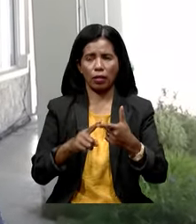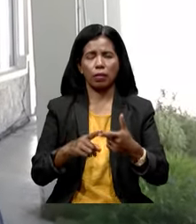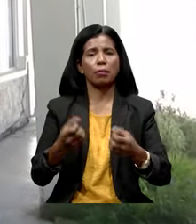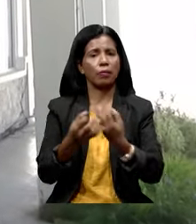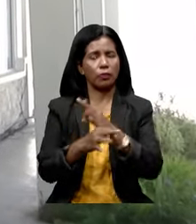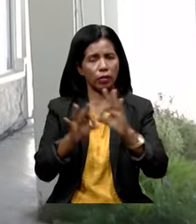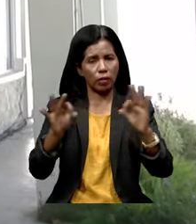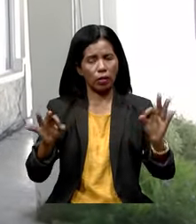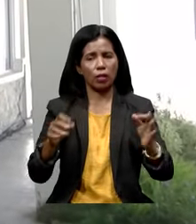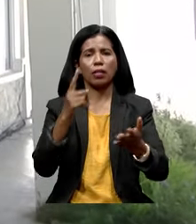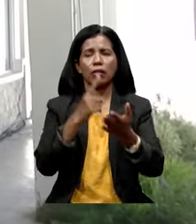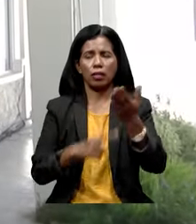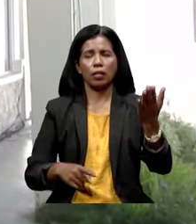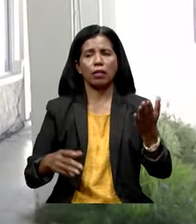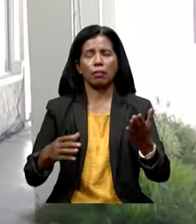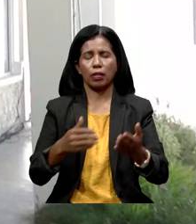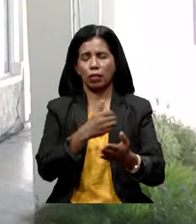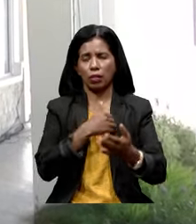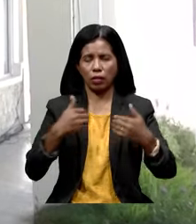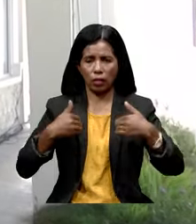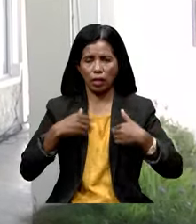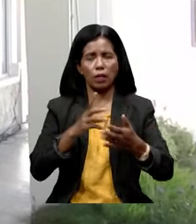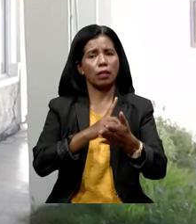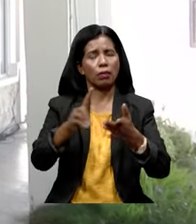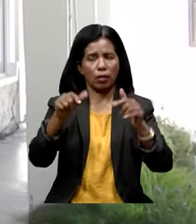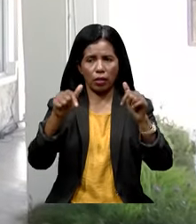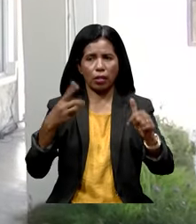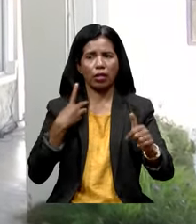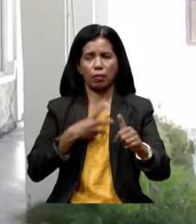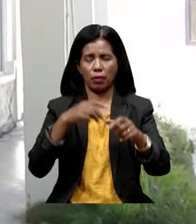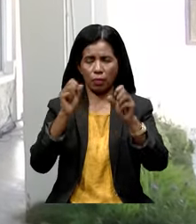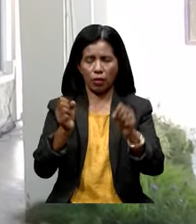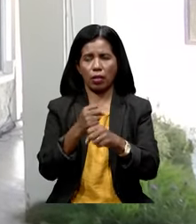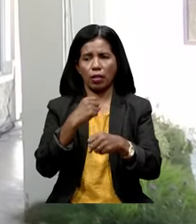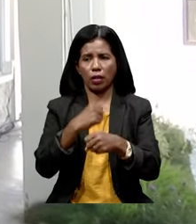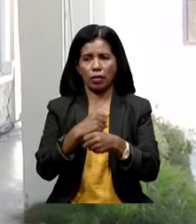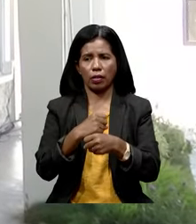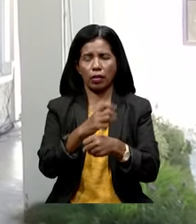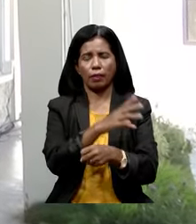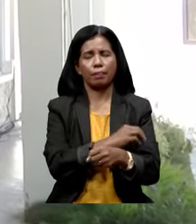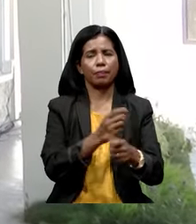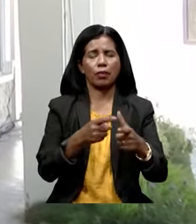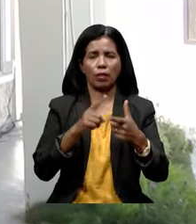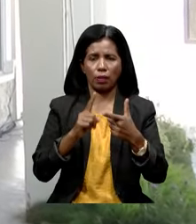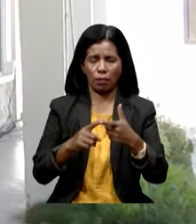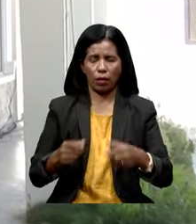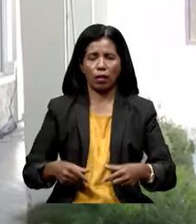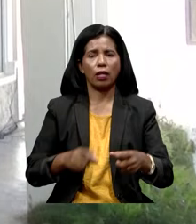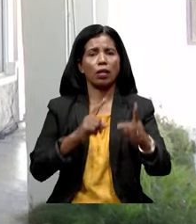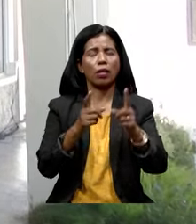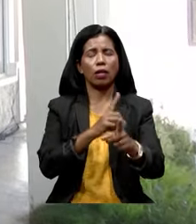cotona e saída mac falta atu nune e a semana e de ne ami bele halo na intervenções lo